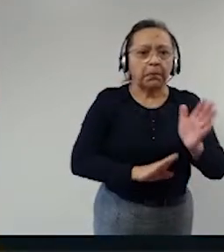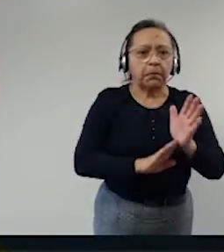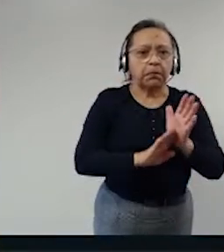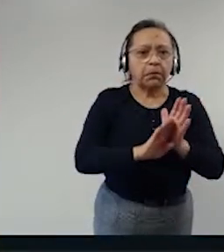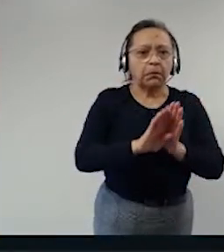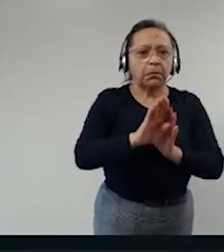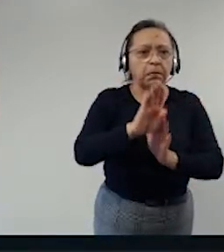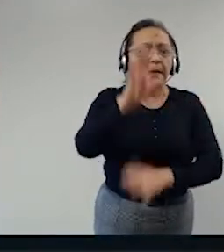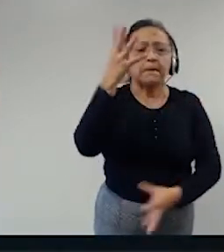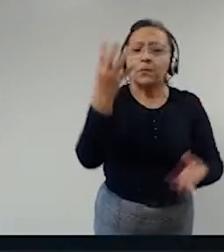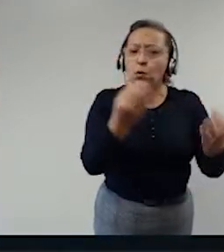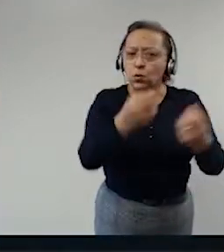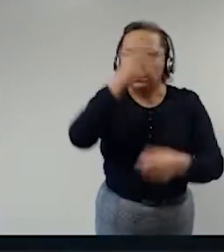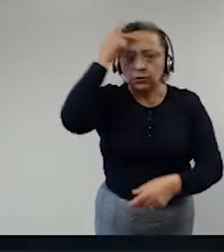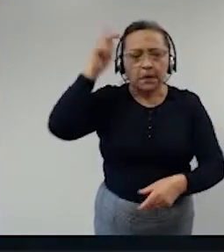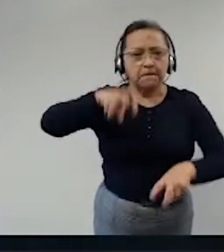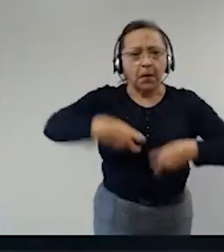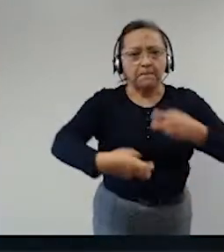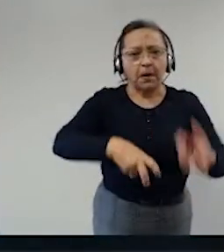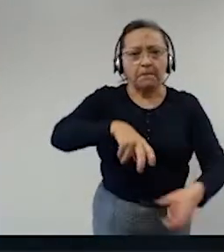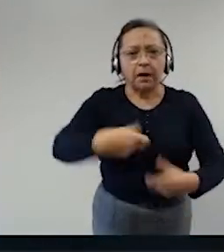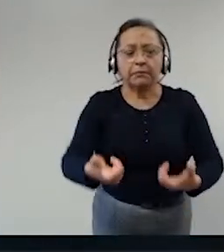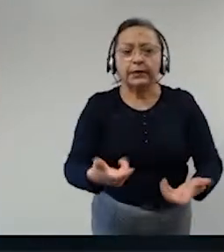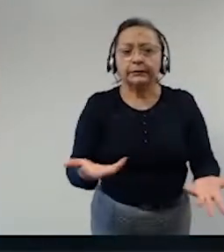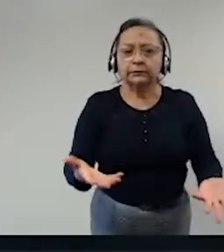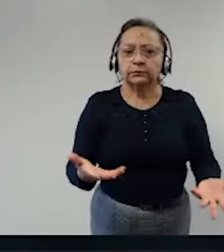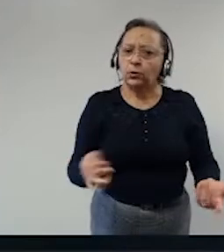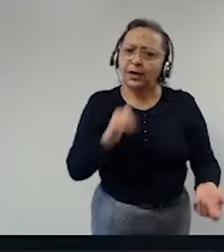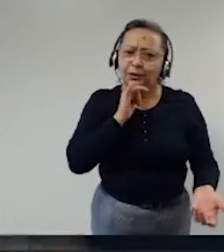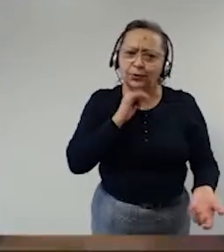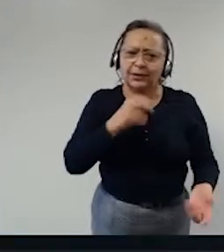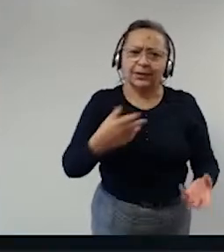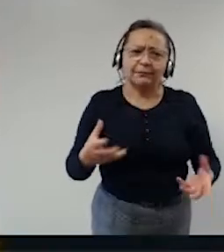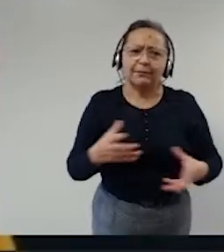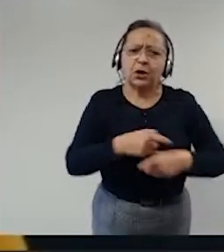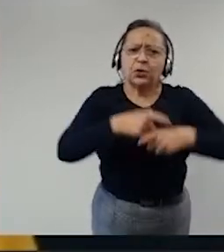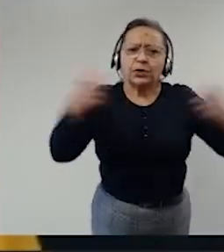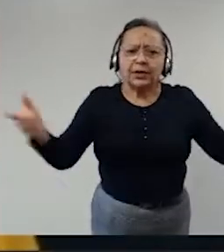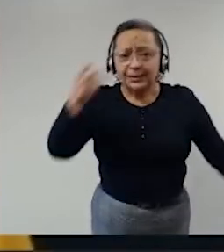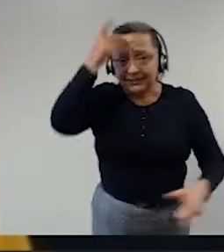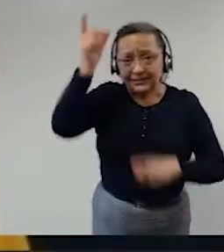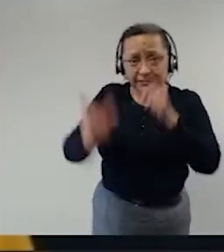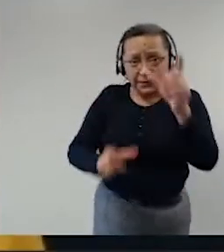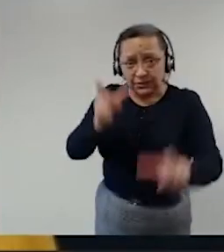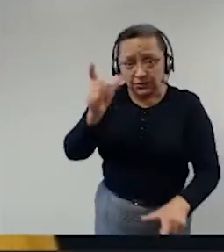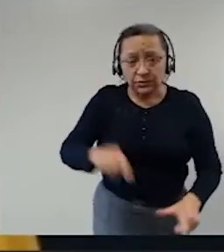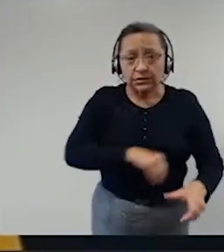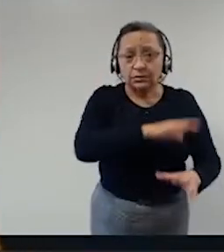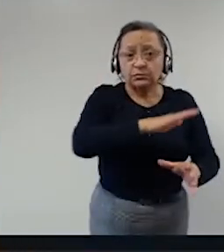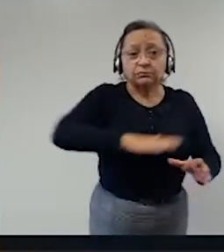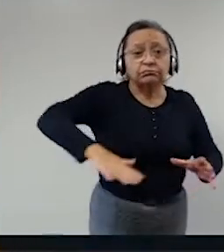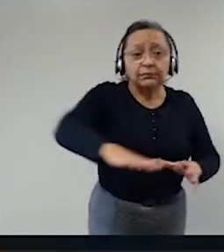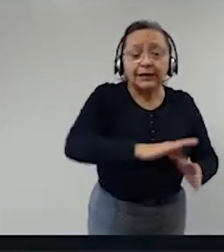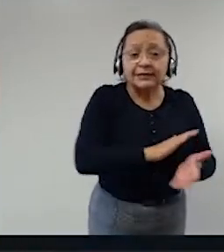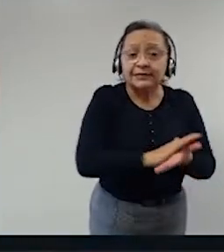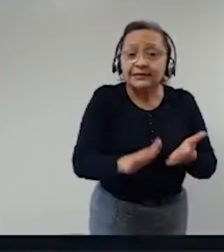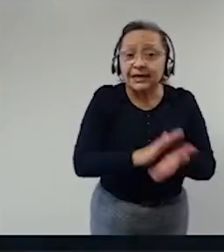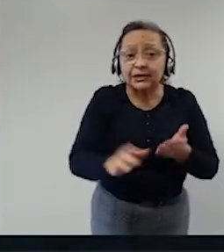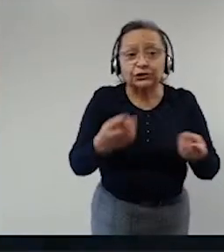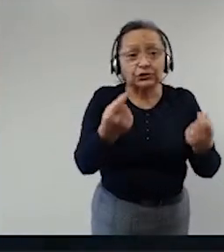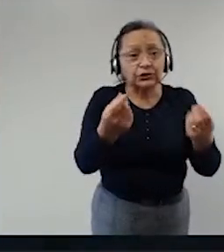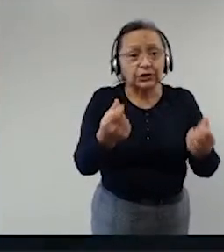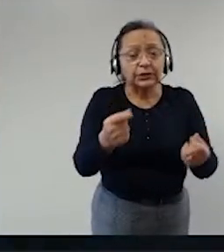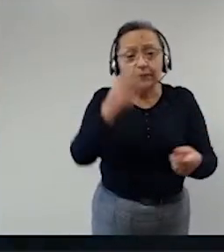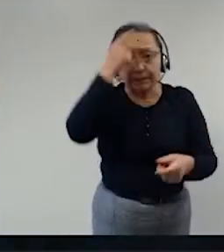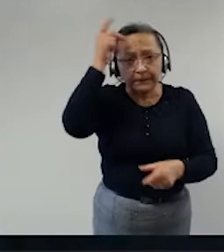pela Covid-19. Não é à toa que o maior número dessas pessoas estão entre as pessoas sem dinheiro, as pessoas pobres, pessoas